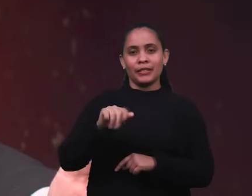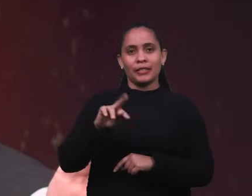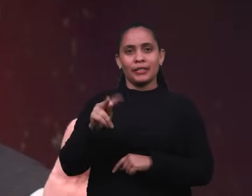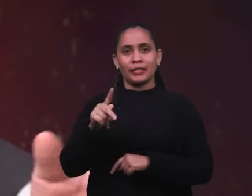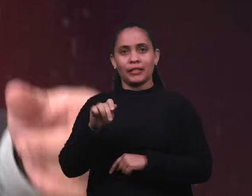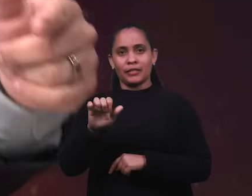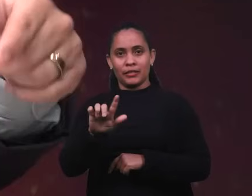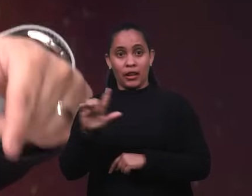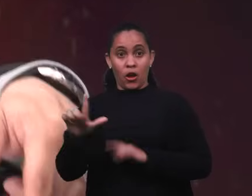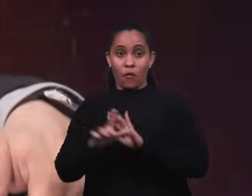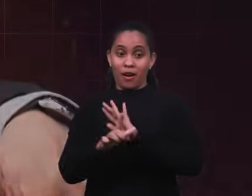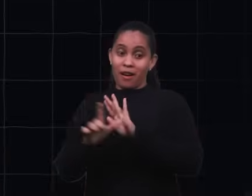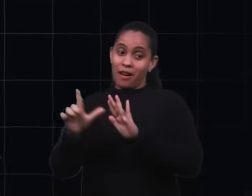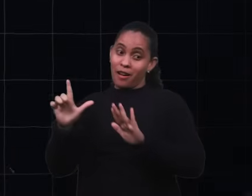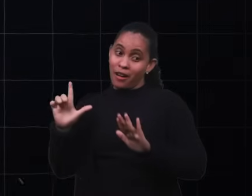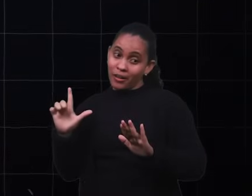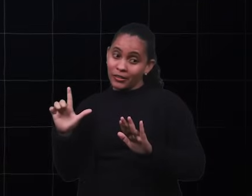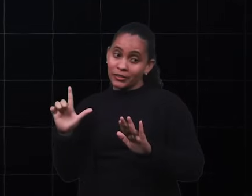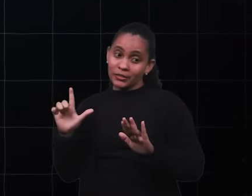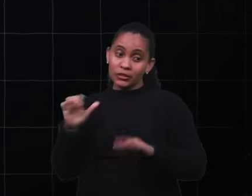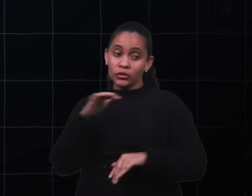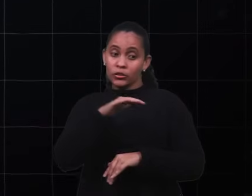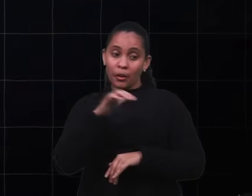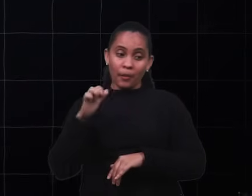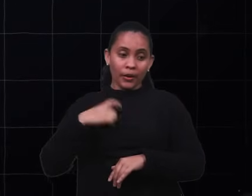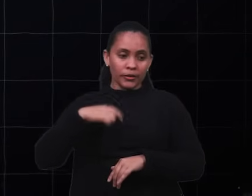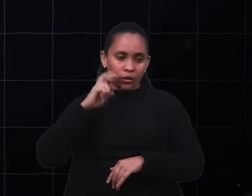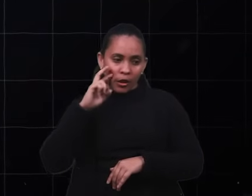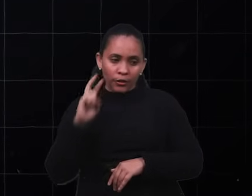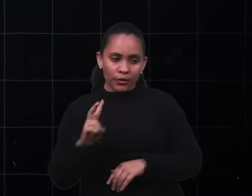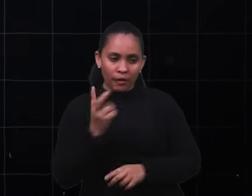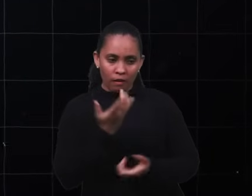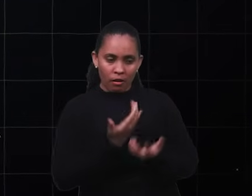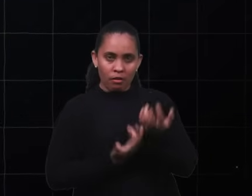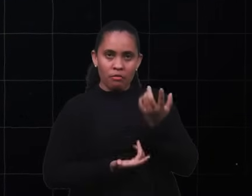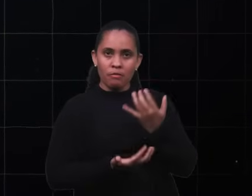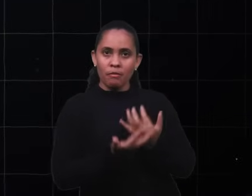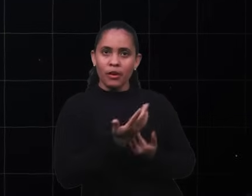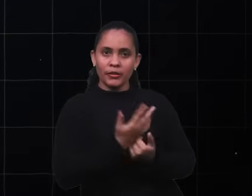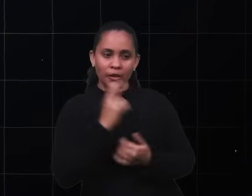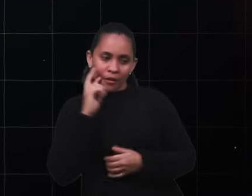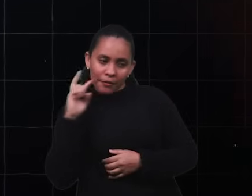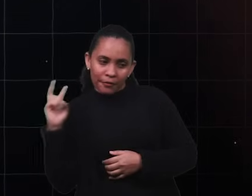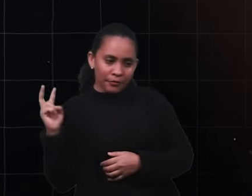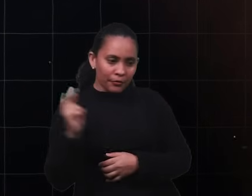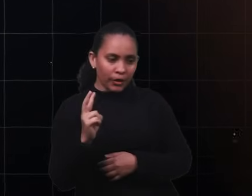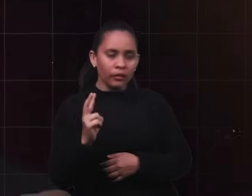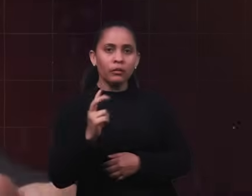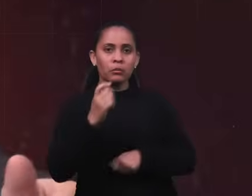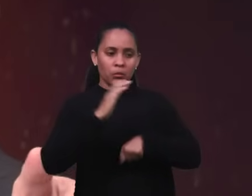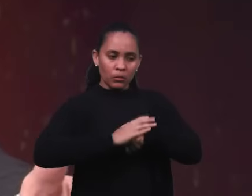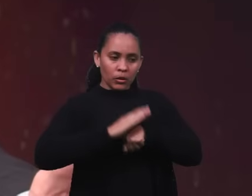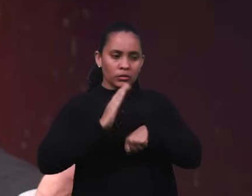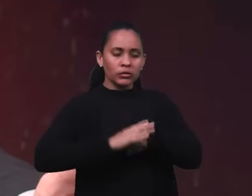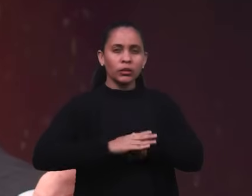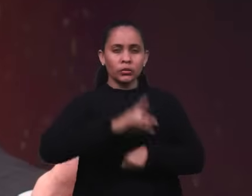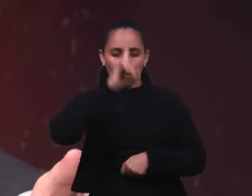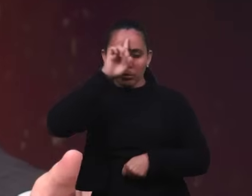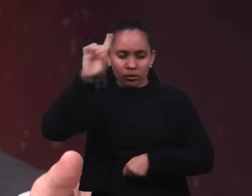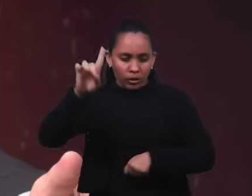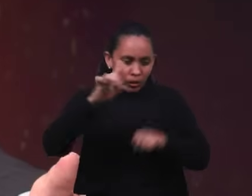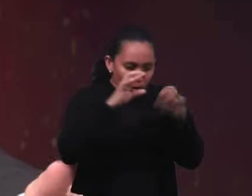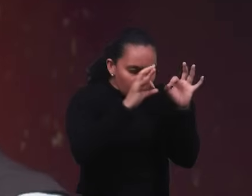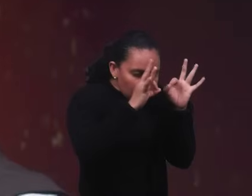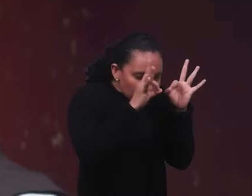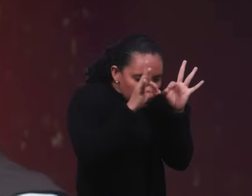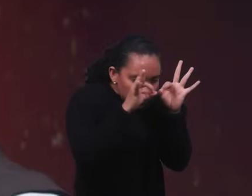com Natanael, antes que Filipe te chamasse, eu te vi debaixo da figueira. Ele mostrando como ele é onisciente, como o Senhor conhece todas as